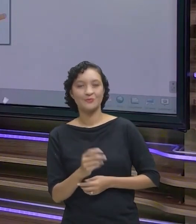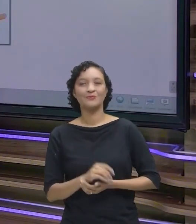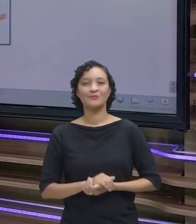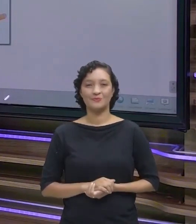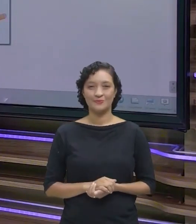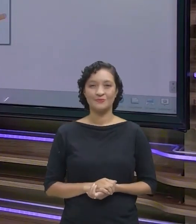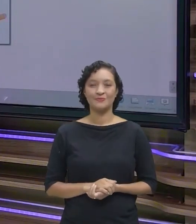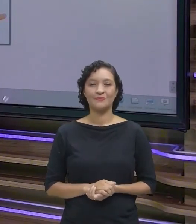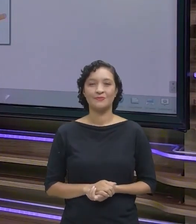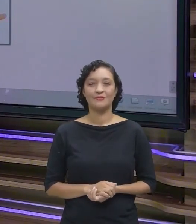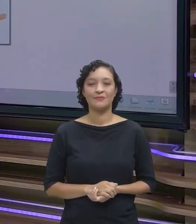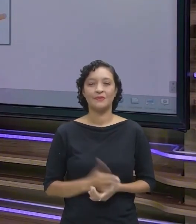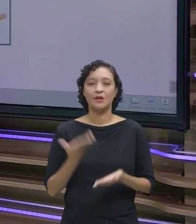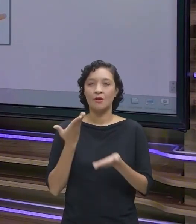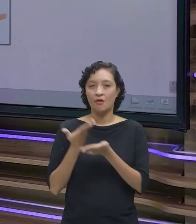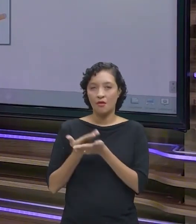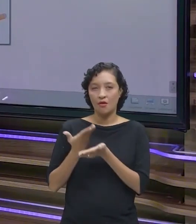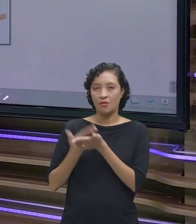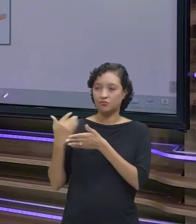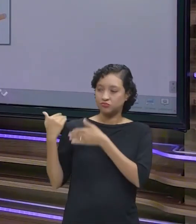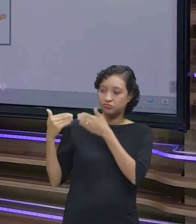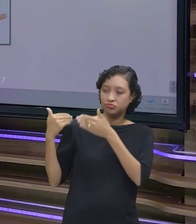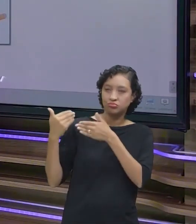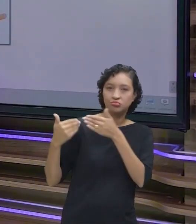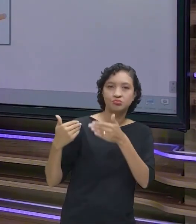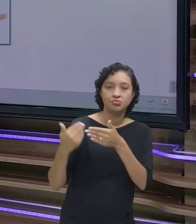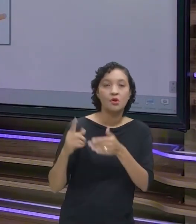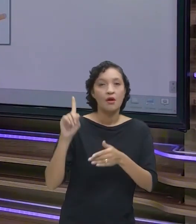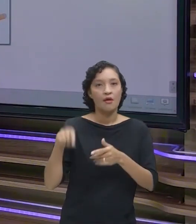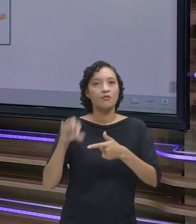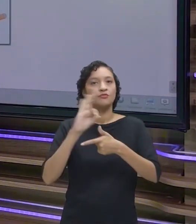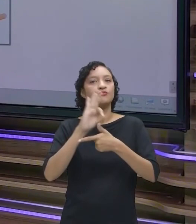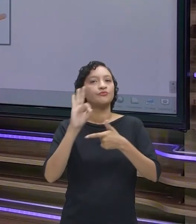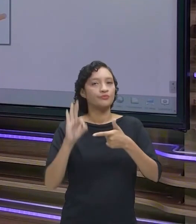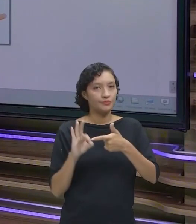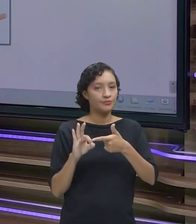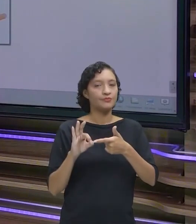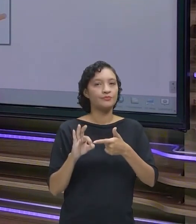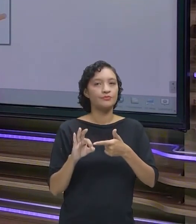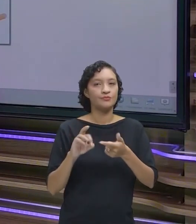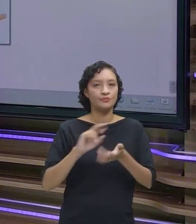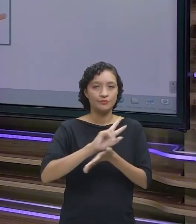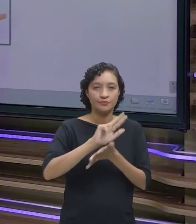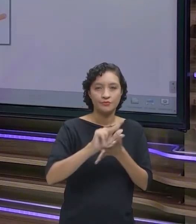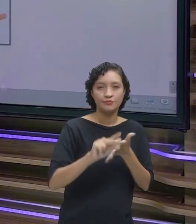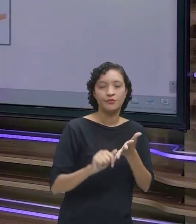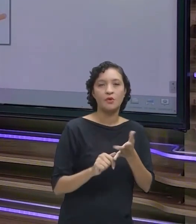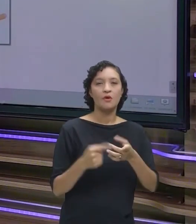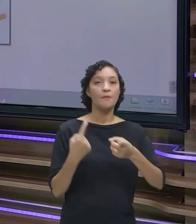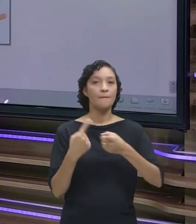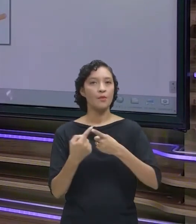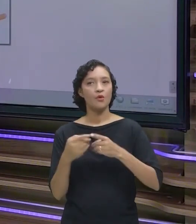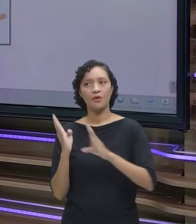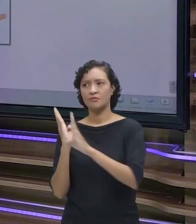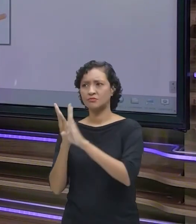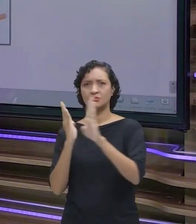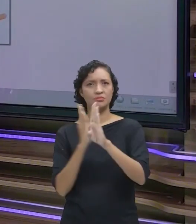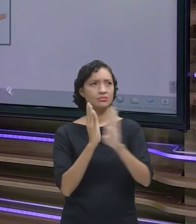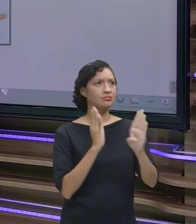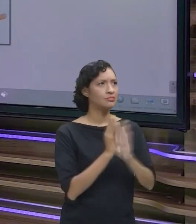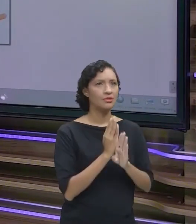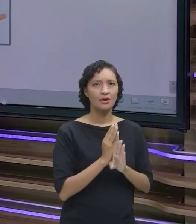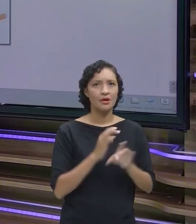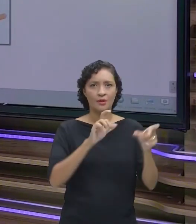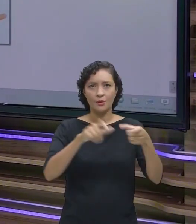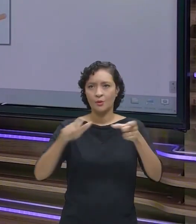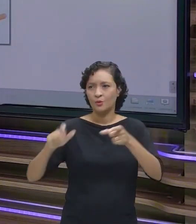cilindro. Nossas últimas aulas estão sendo sobre as formas, porque a gente vê forma em tudo quanto é canto, tanto